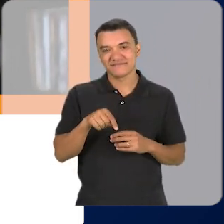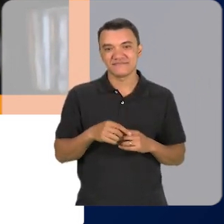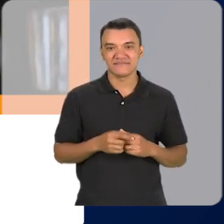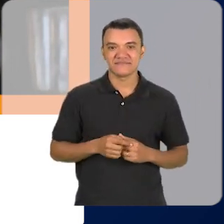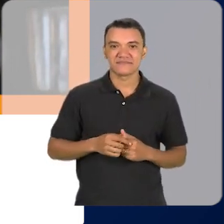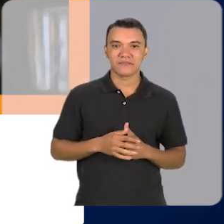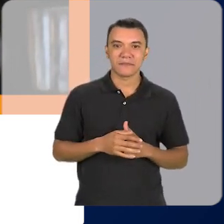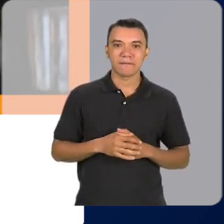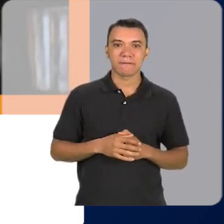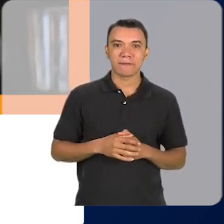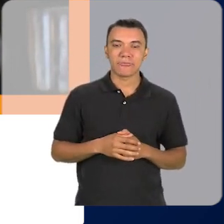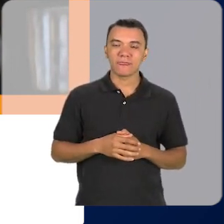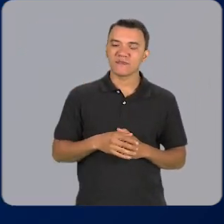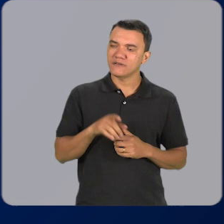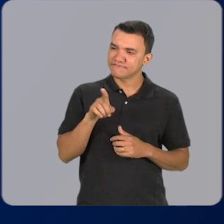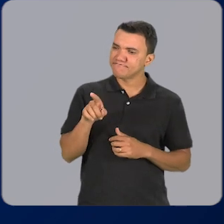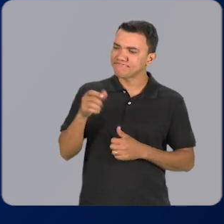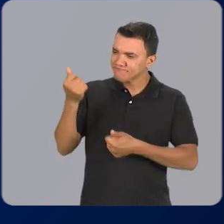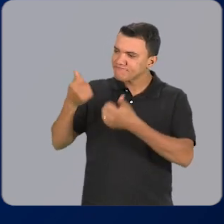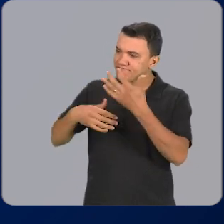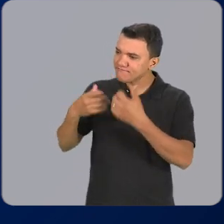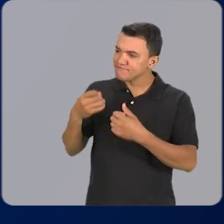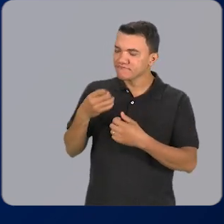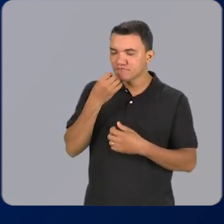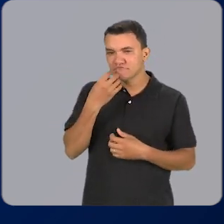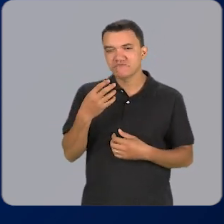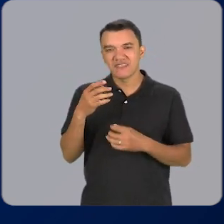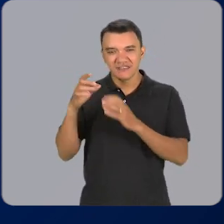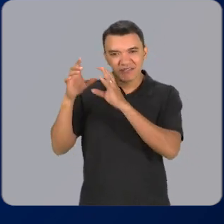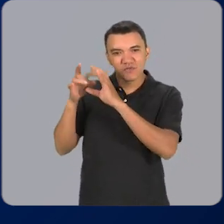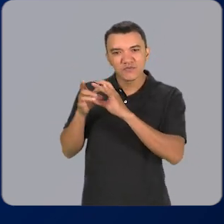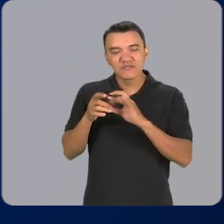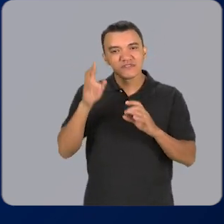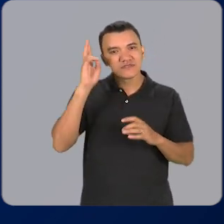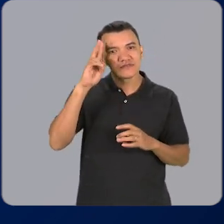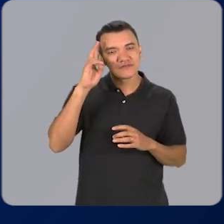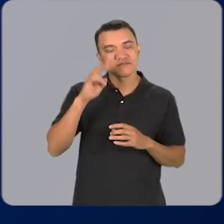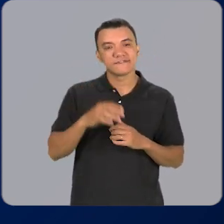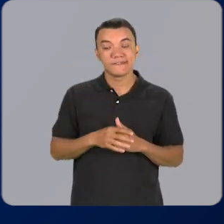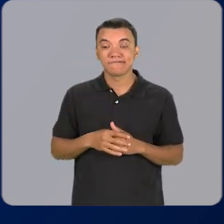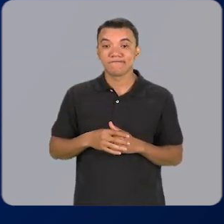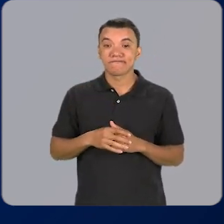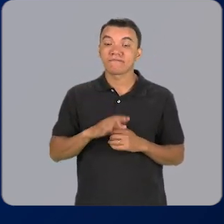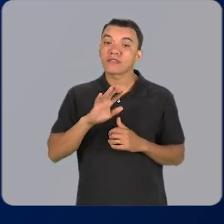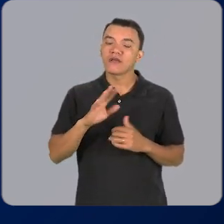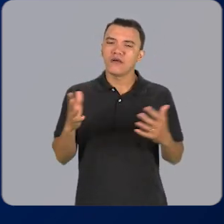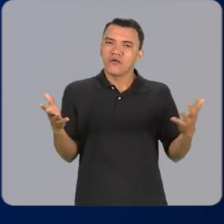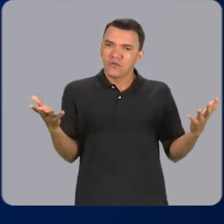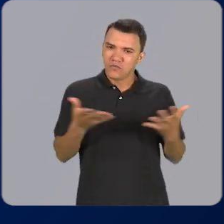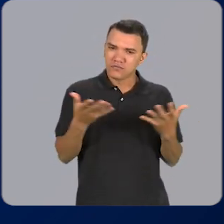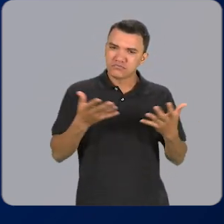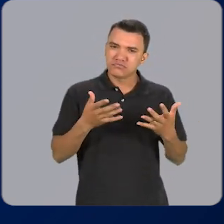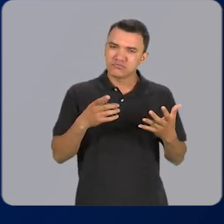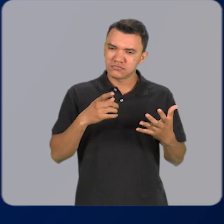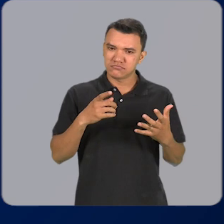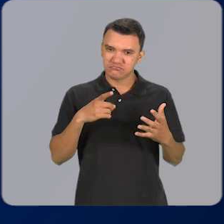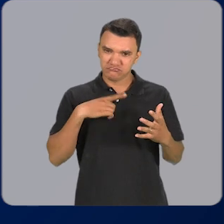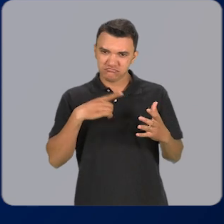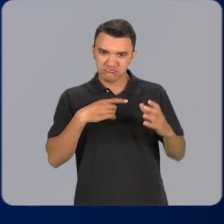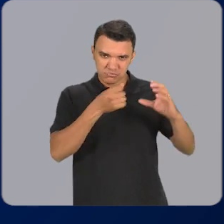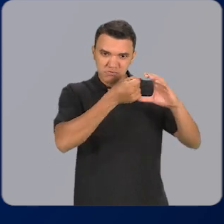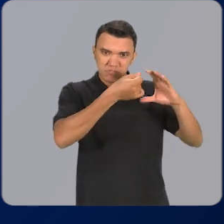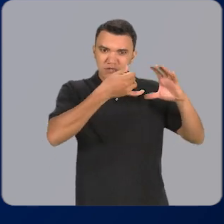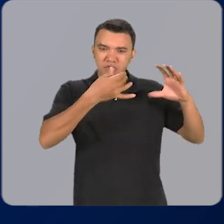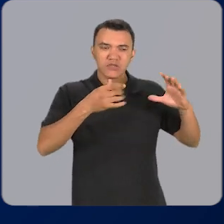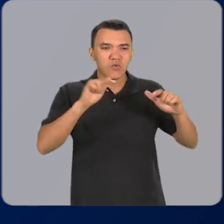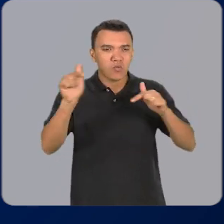isso. Você falou muito bem, explicou muito bem esse contexto histórico. Agora, hoje em dia, é possível dizer que existem outras características para